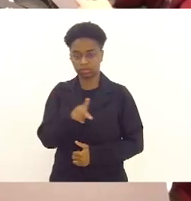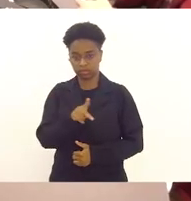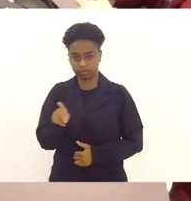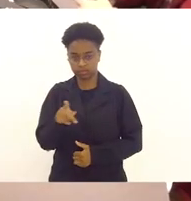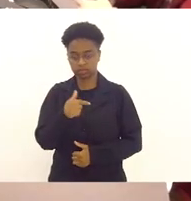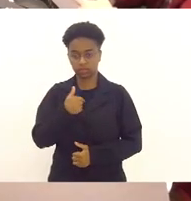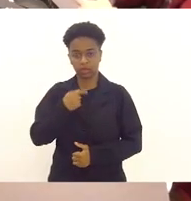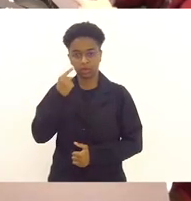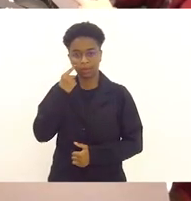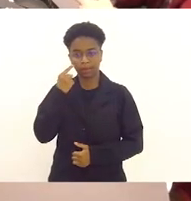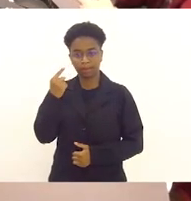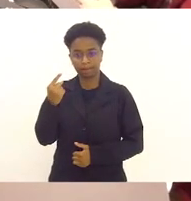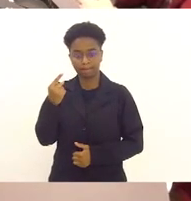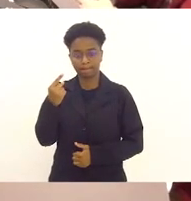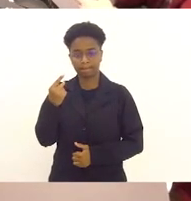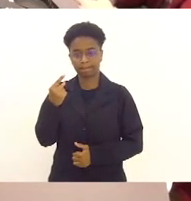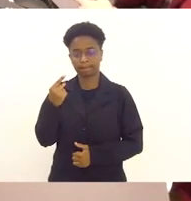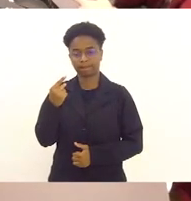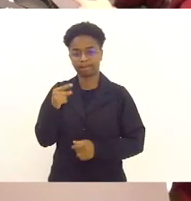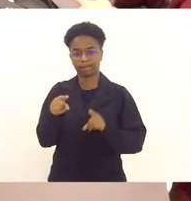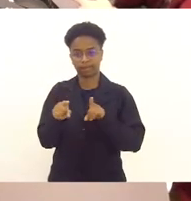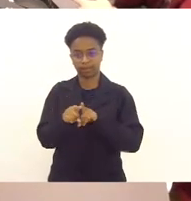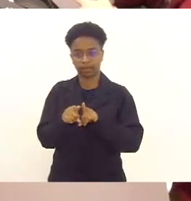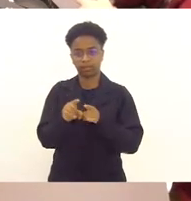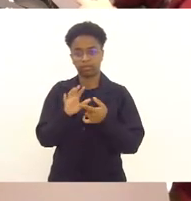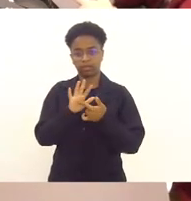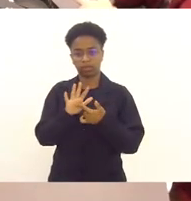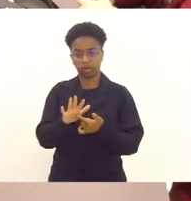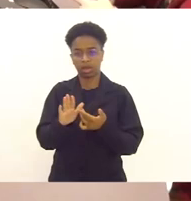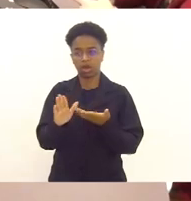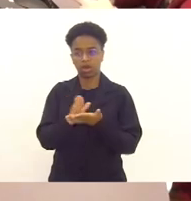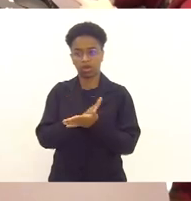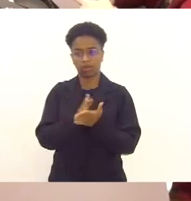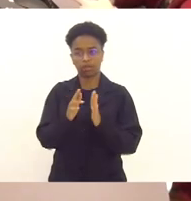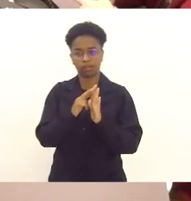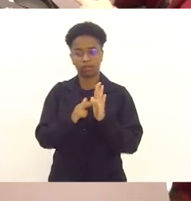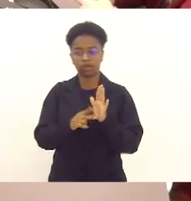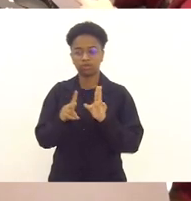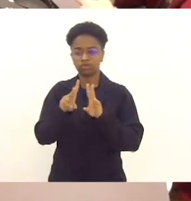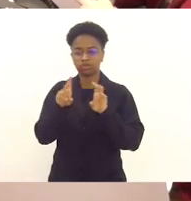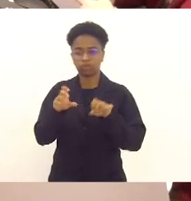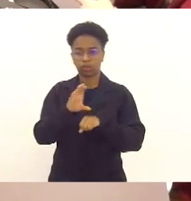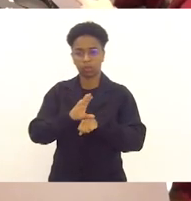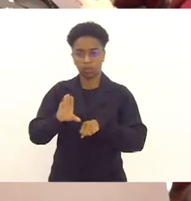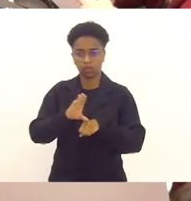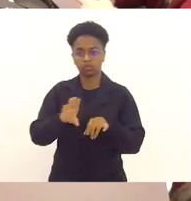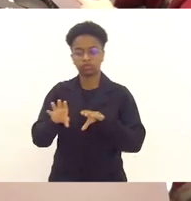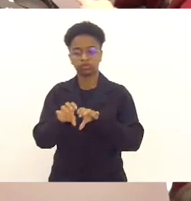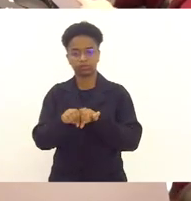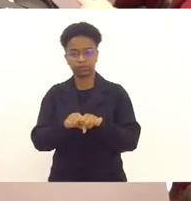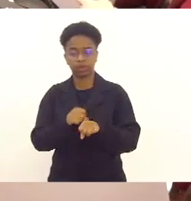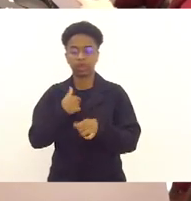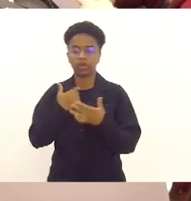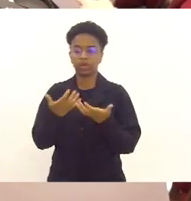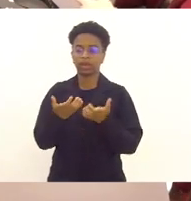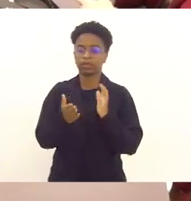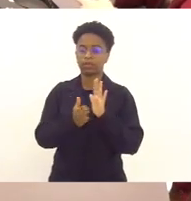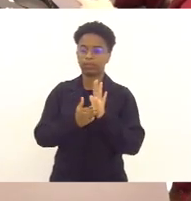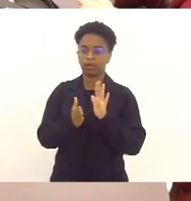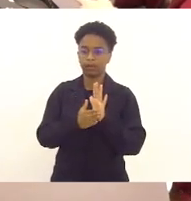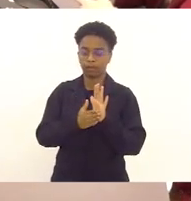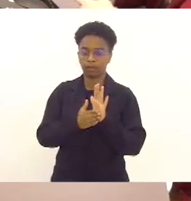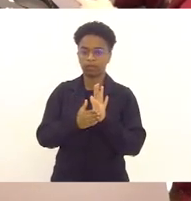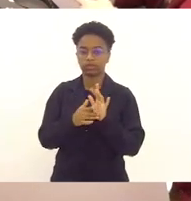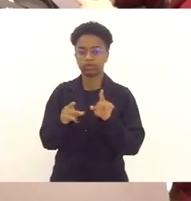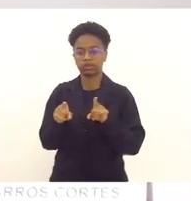tinha pensado dado algumas referências que foram feitas a cursos formações eu gostaria de propor como